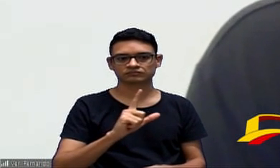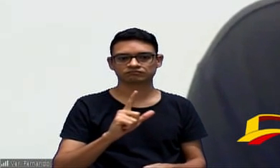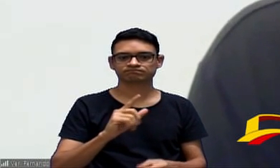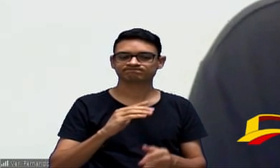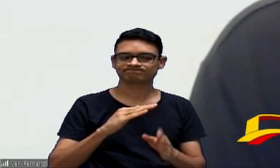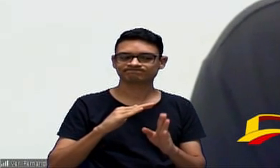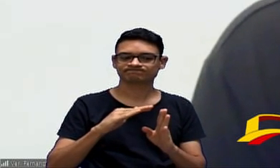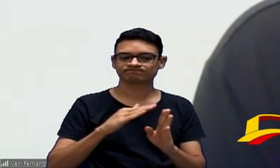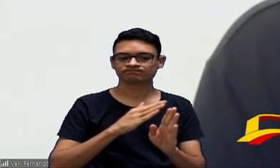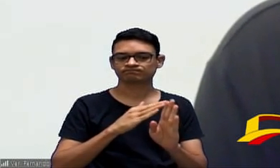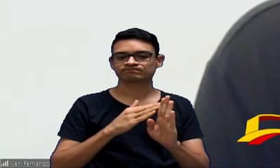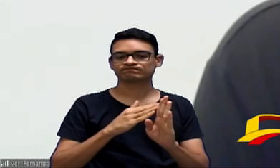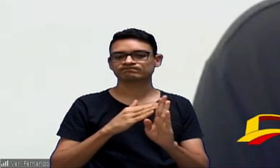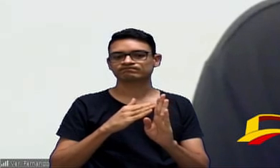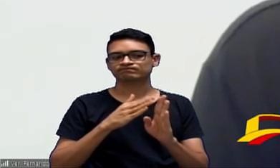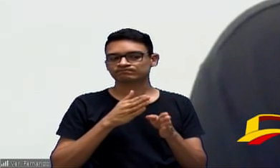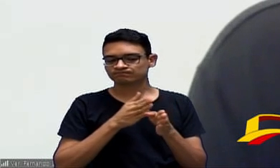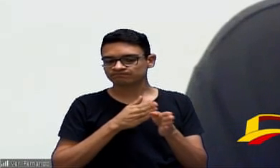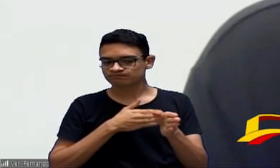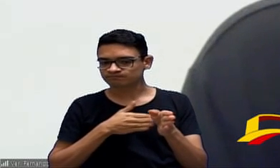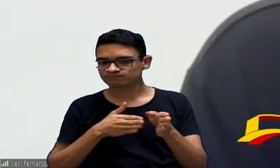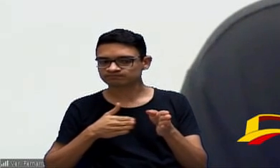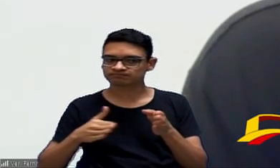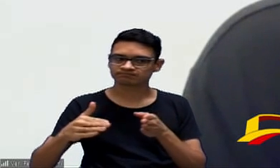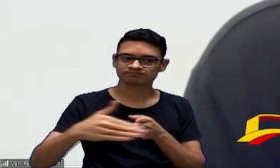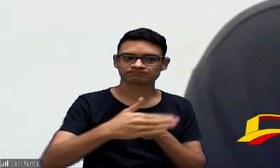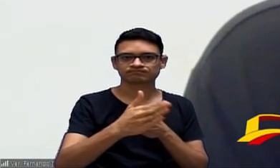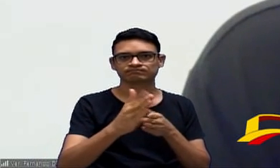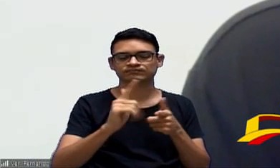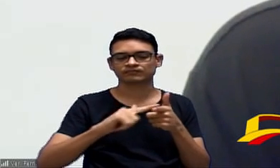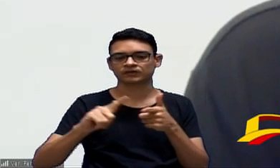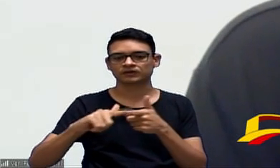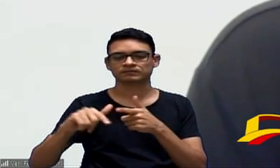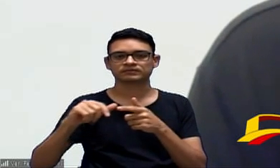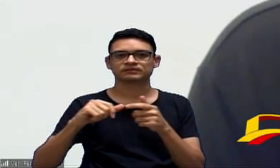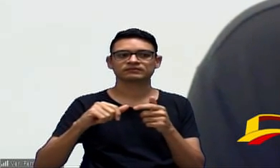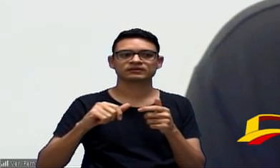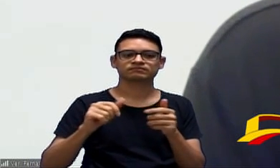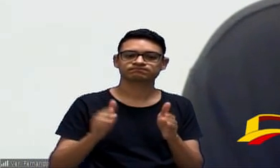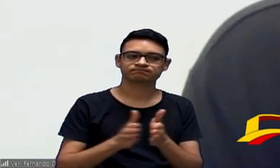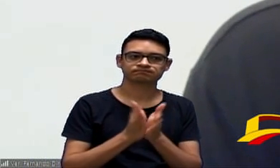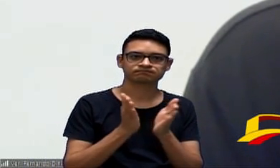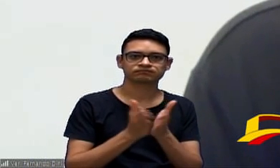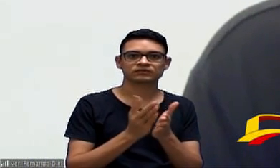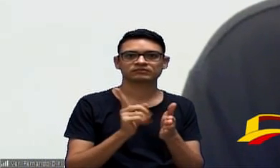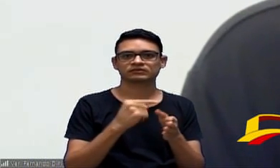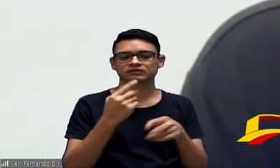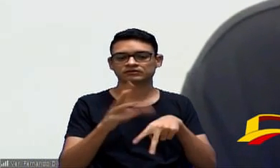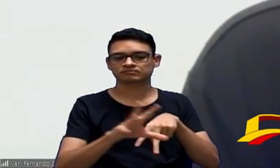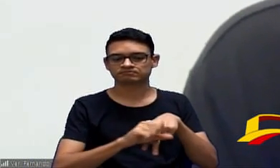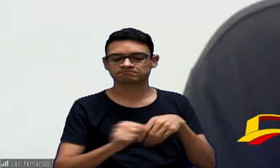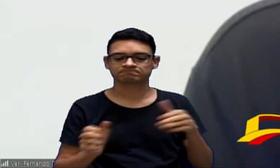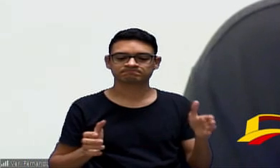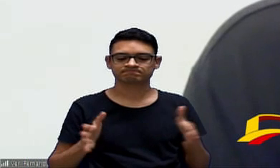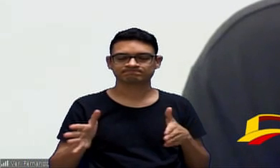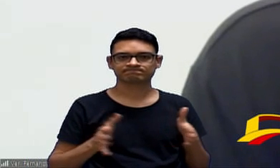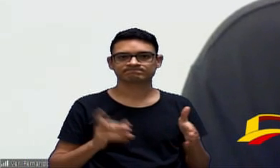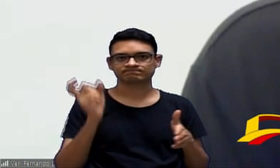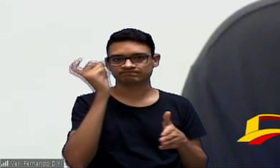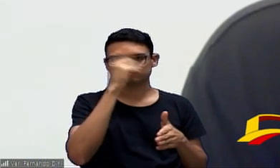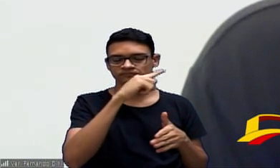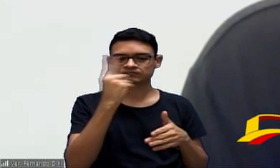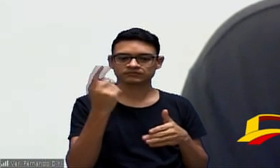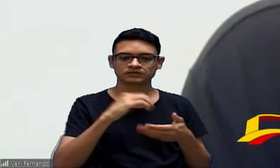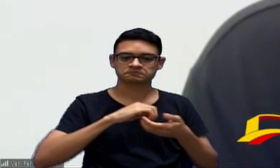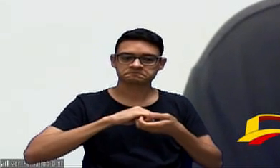da miséria que ronda nesse momento pandêmico que nós estamos vivendo e mostrando que estamos atentos juntos,